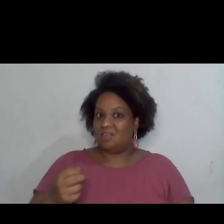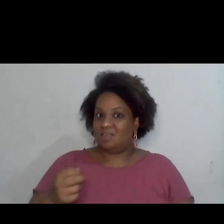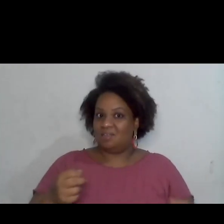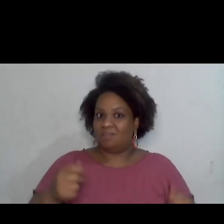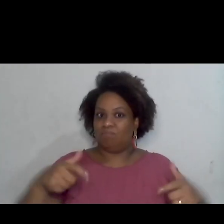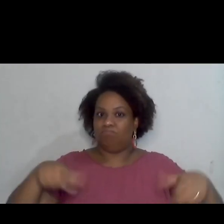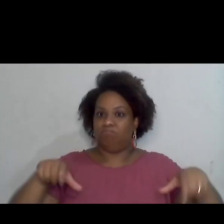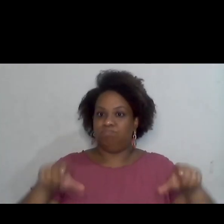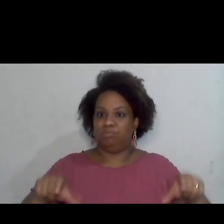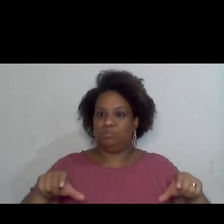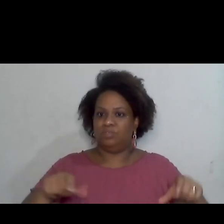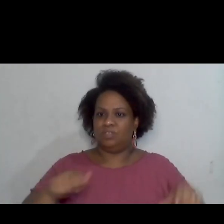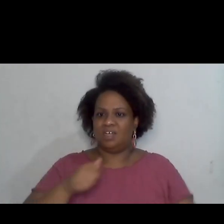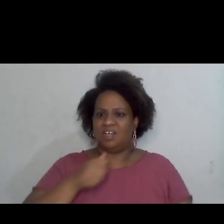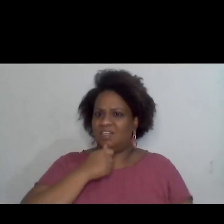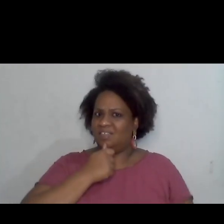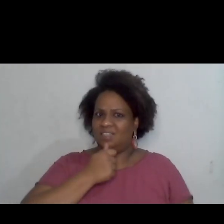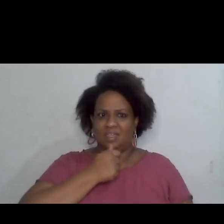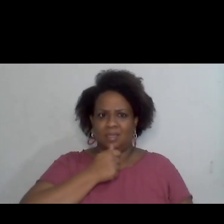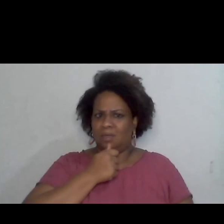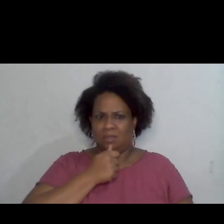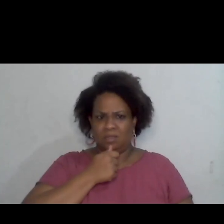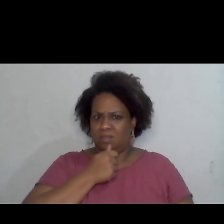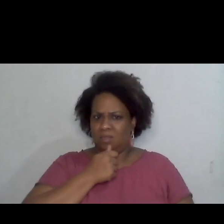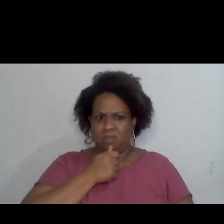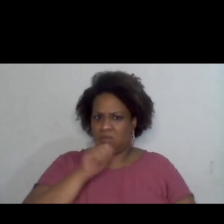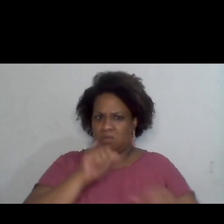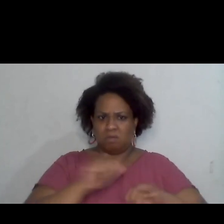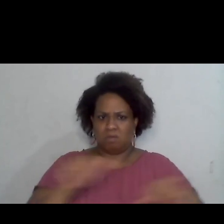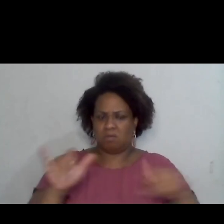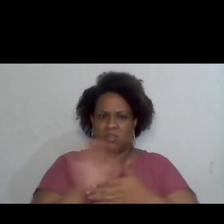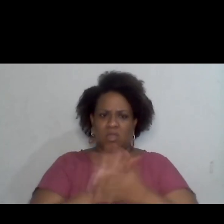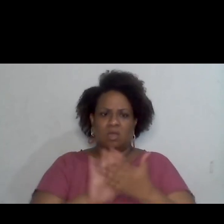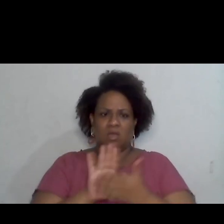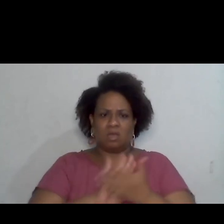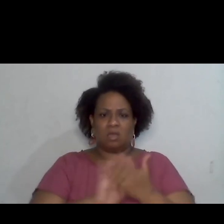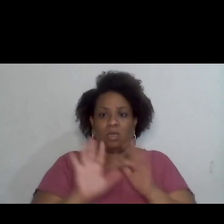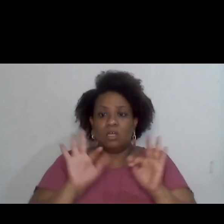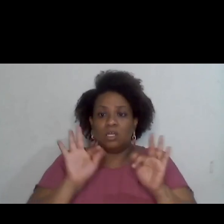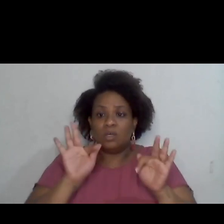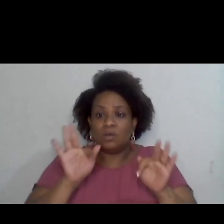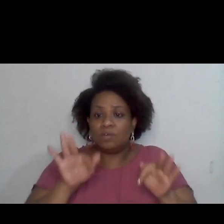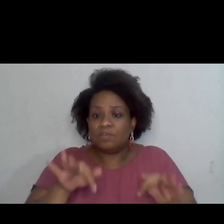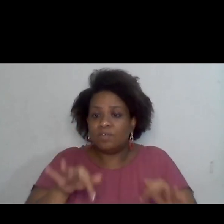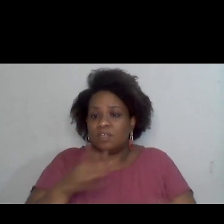acredito que nem tomado posse, nem sido anunciada. O anúncio foi no final de dezembro de